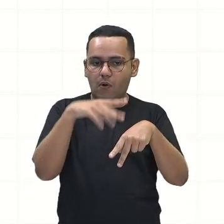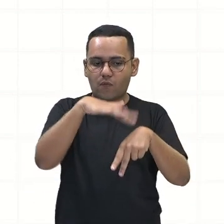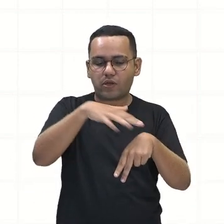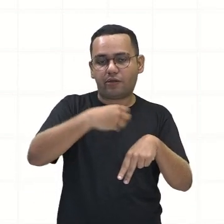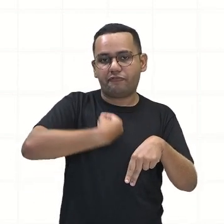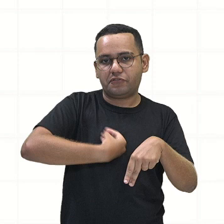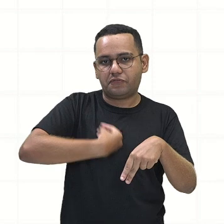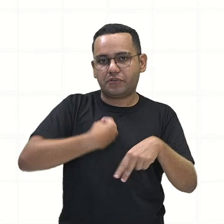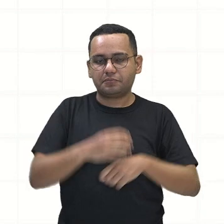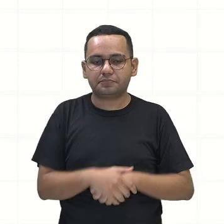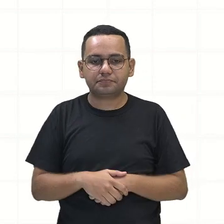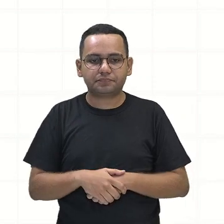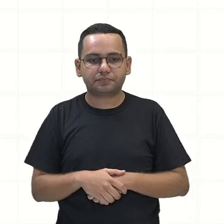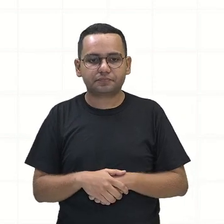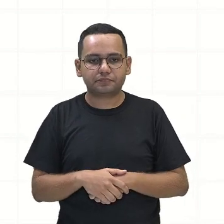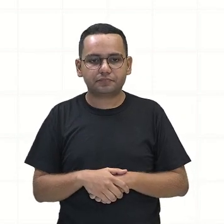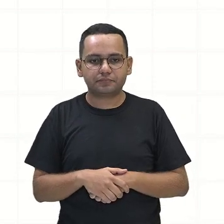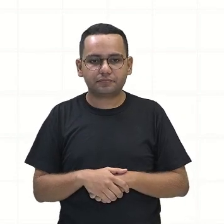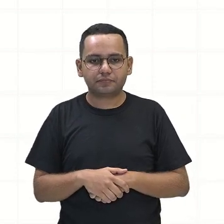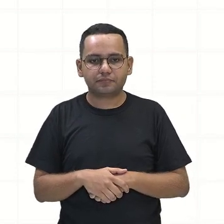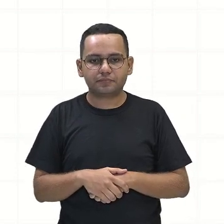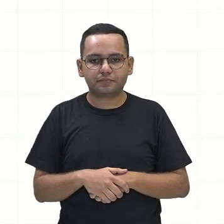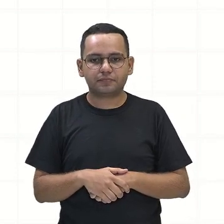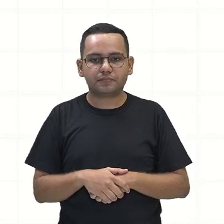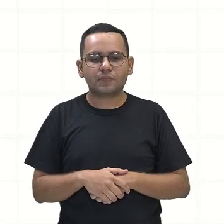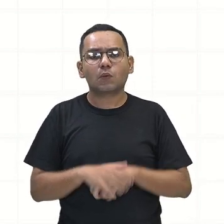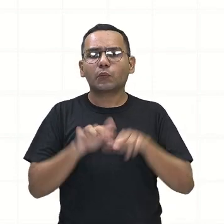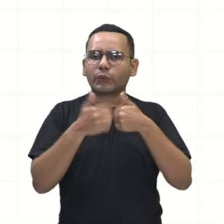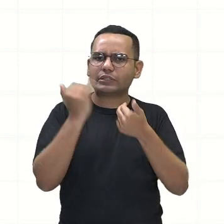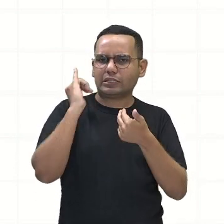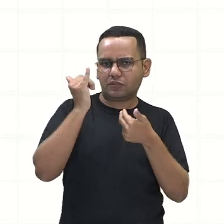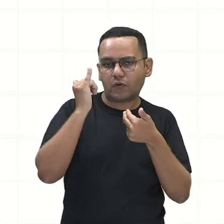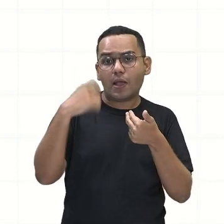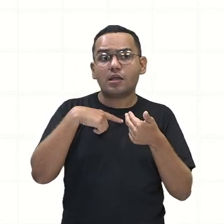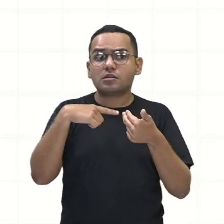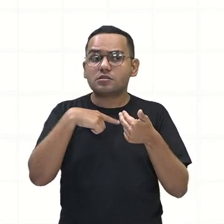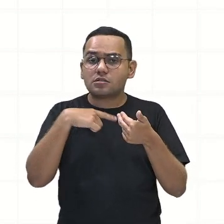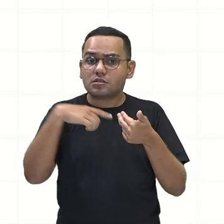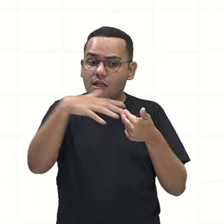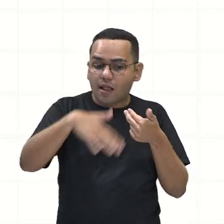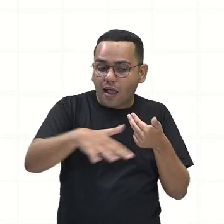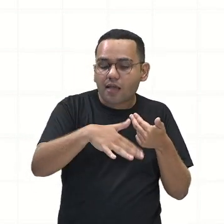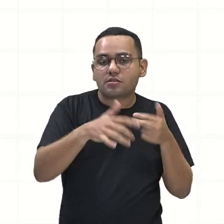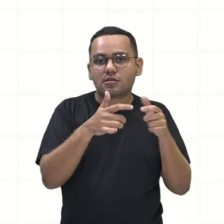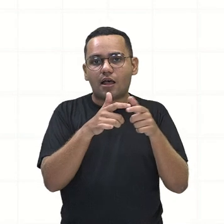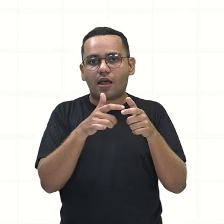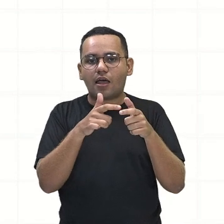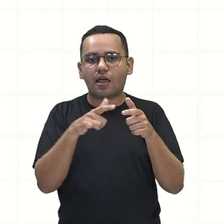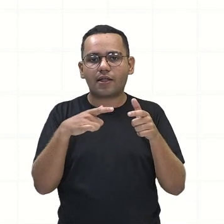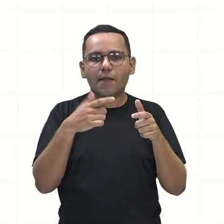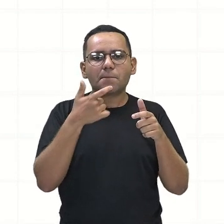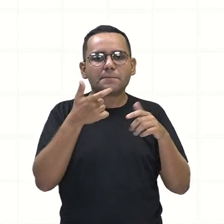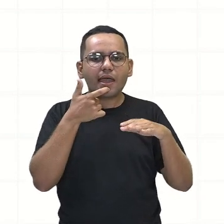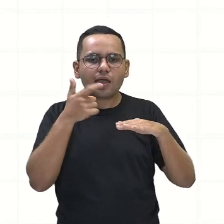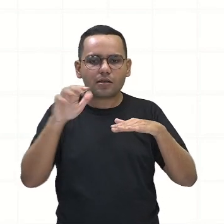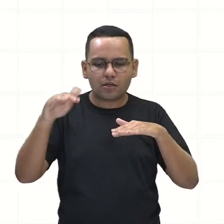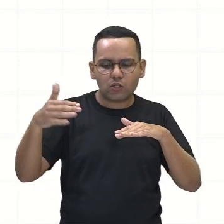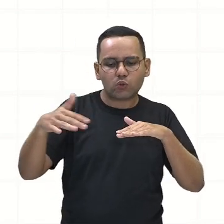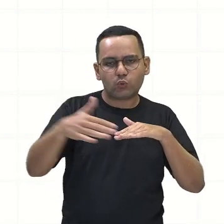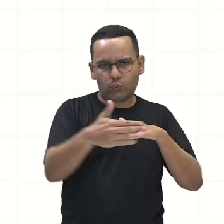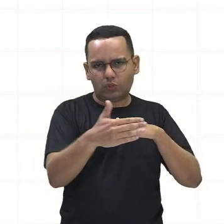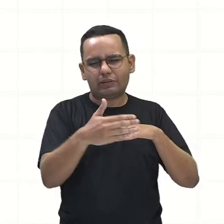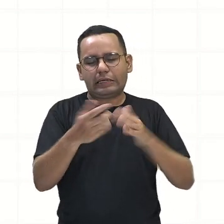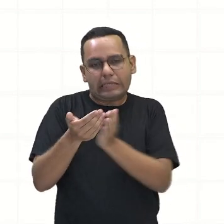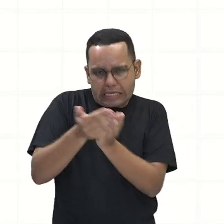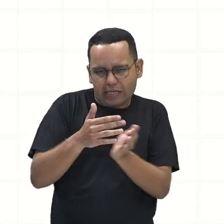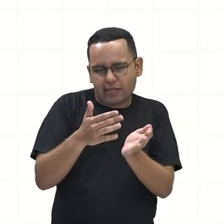as crônicas vão dizer que havia muitas pessoas às margens do grande rio e dos tributários. Informa sobre